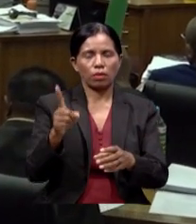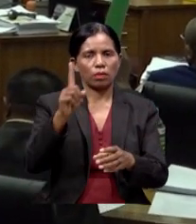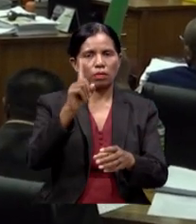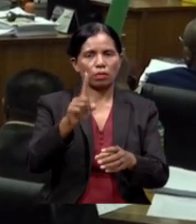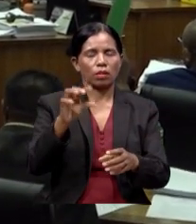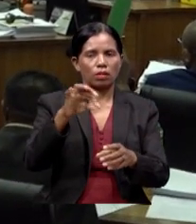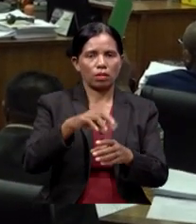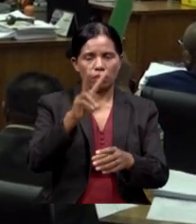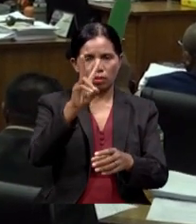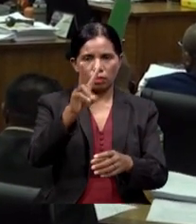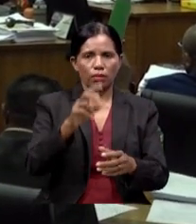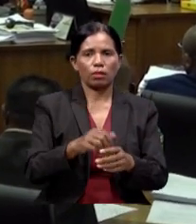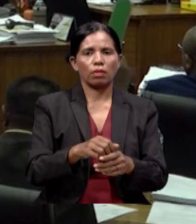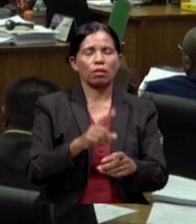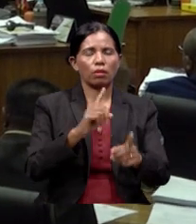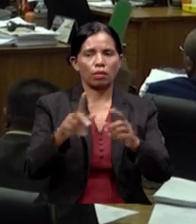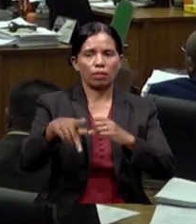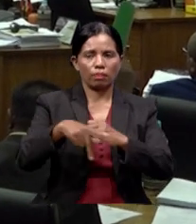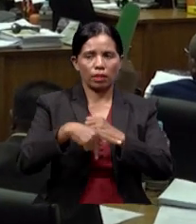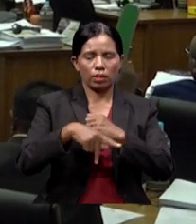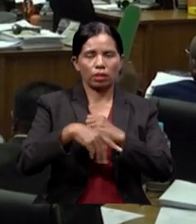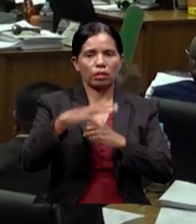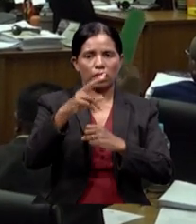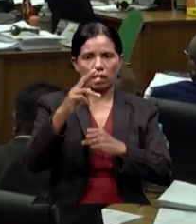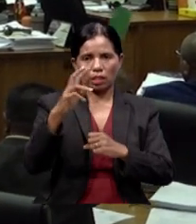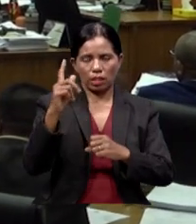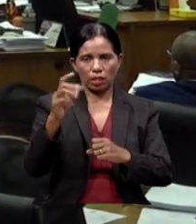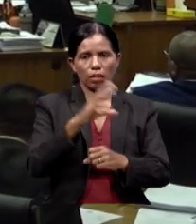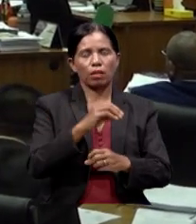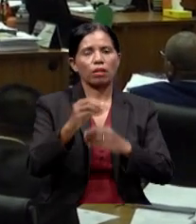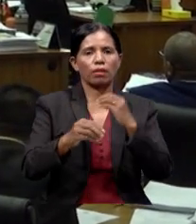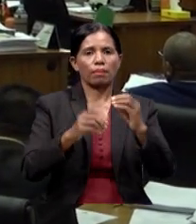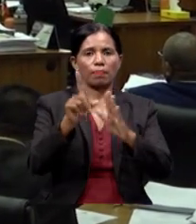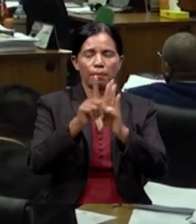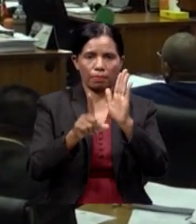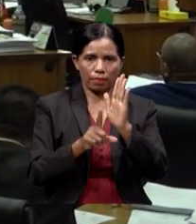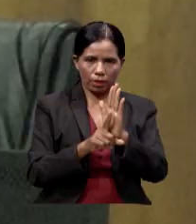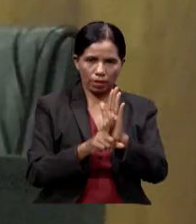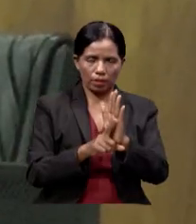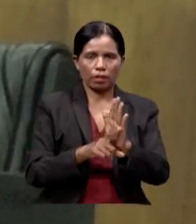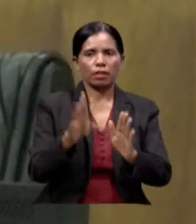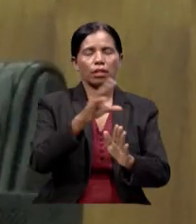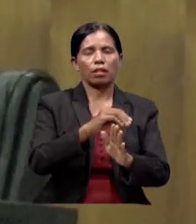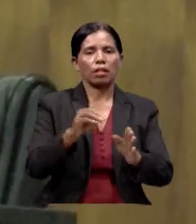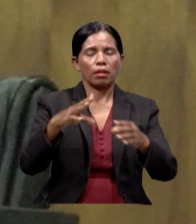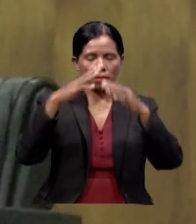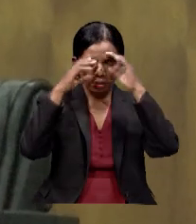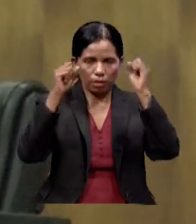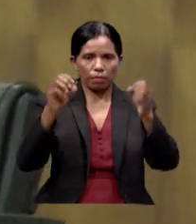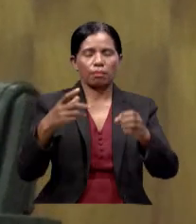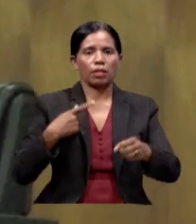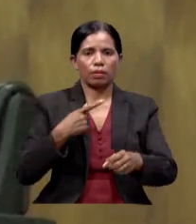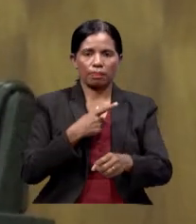abstenção rua. O protesto bancada CNRT quando a confirmação voto da lei eleitoral nem residente Parlamento